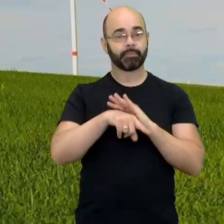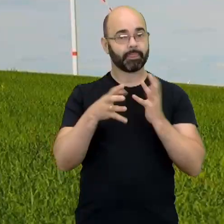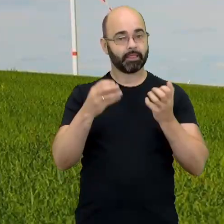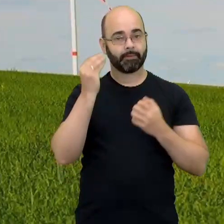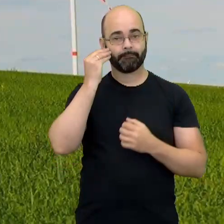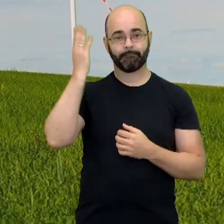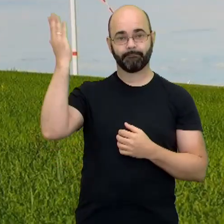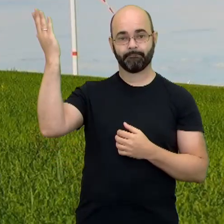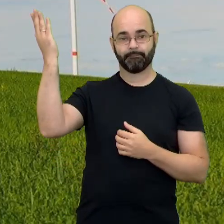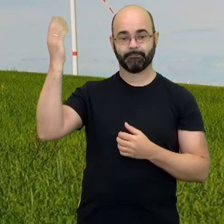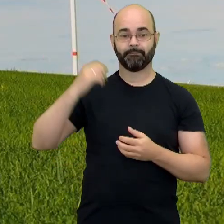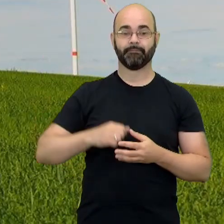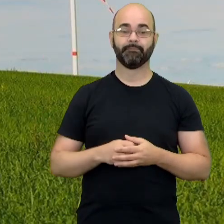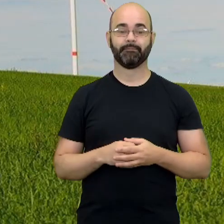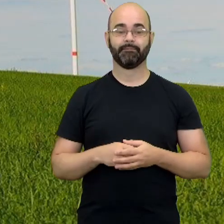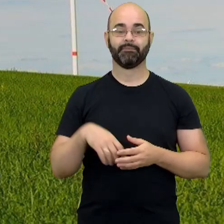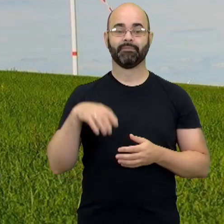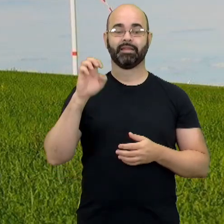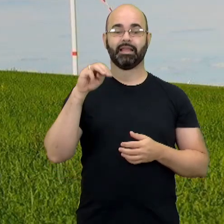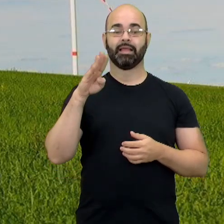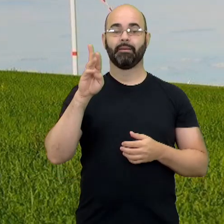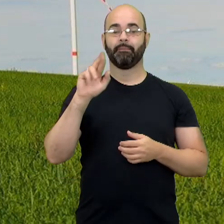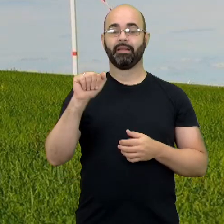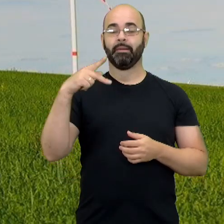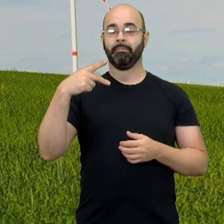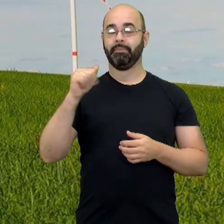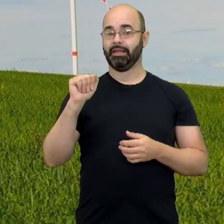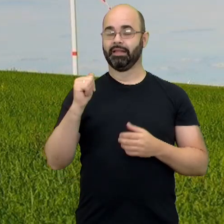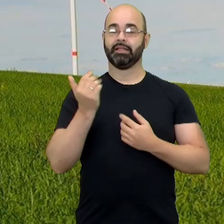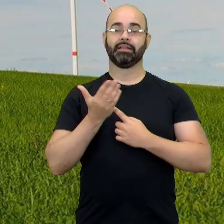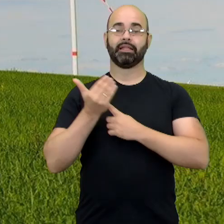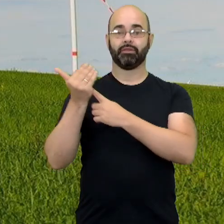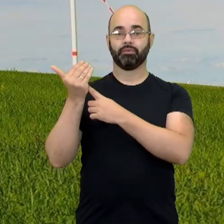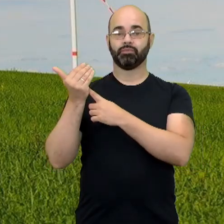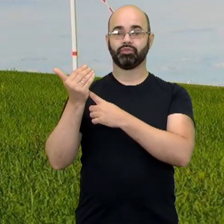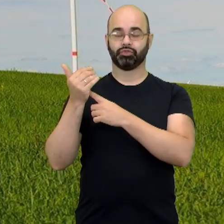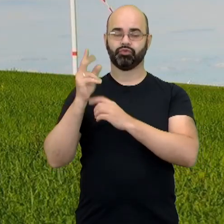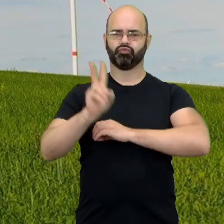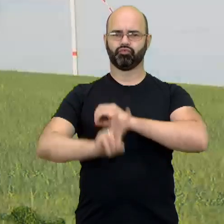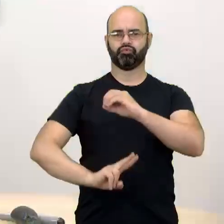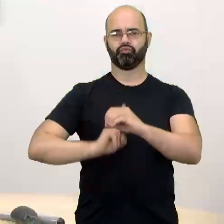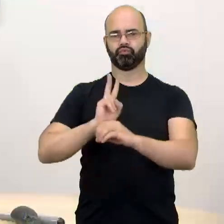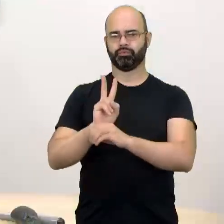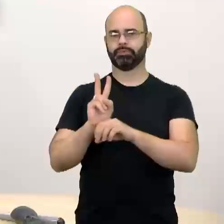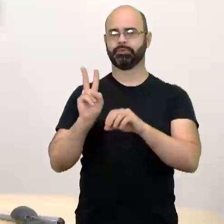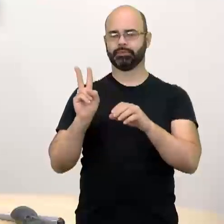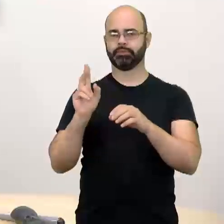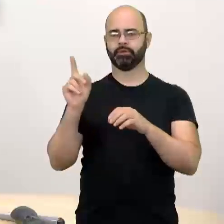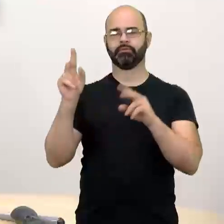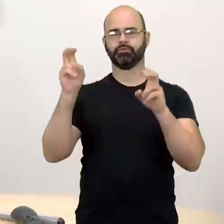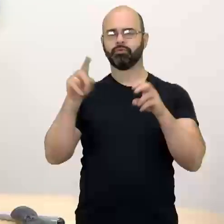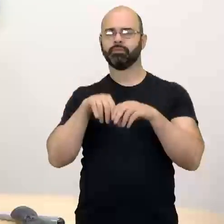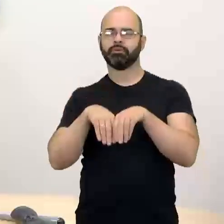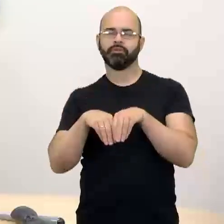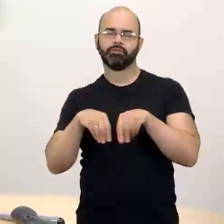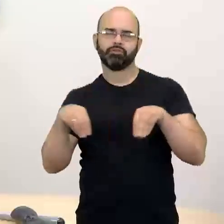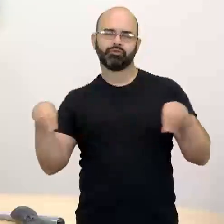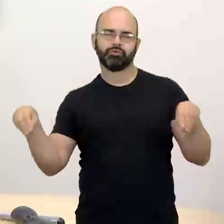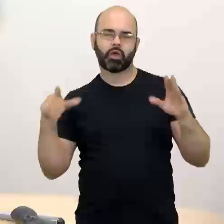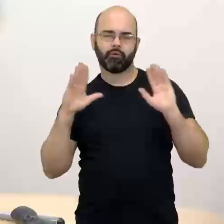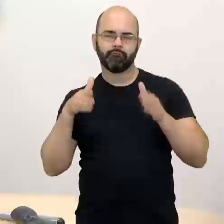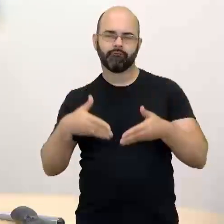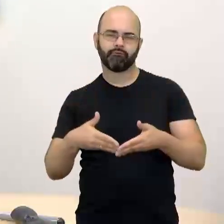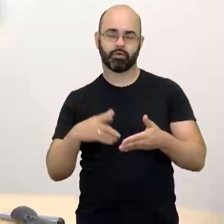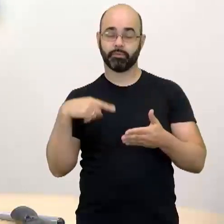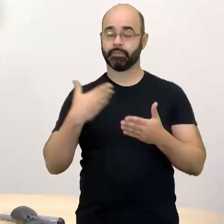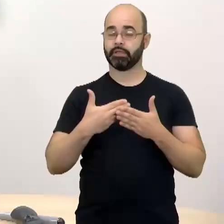aí do Embrapa, né? E aí as tecnologias sustentáveis quanto essa relação aí, né, dos solos, né? Que nós vamos ter